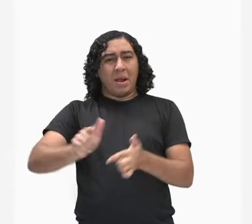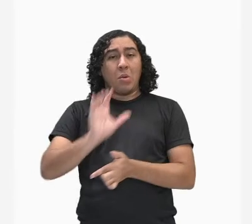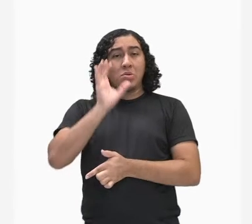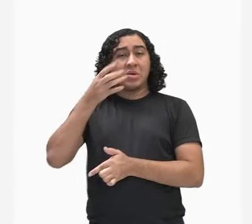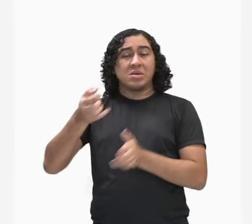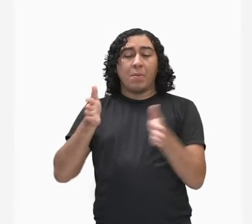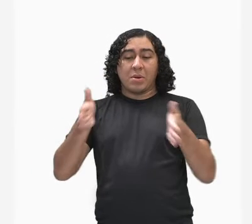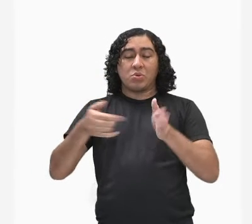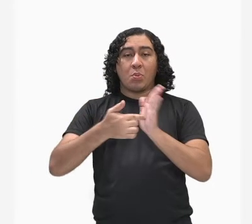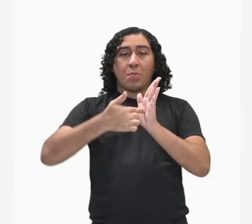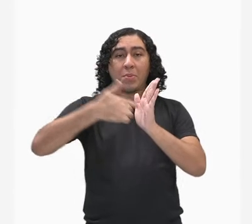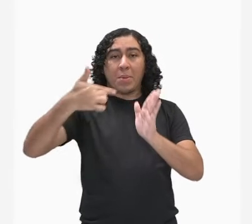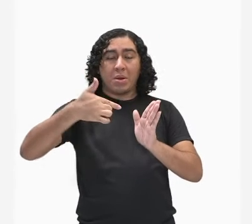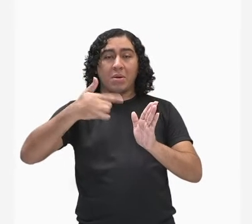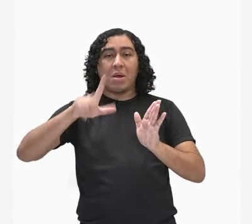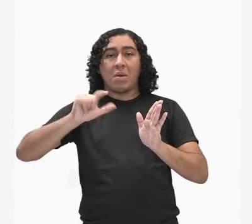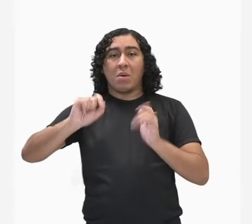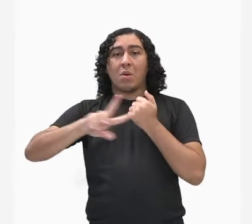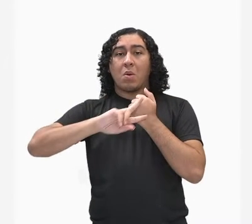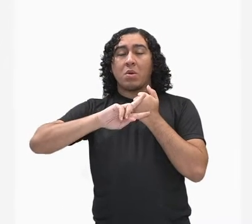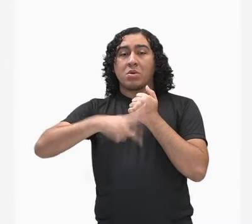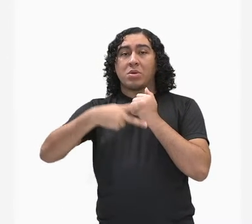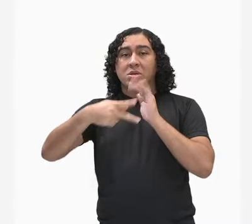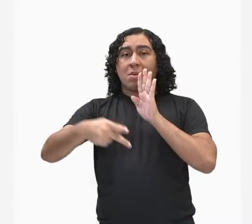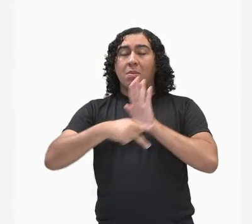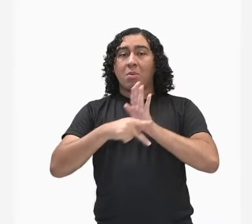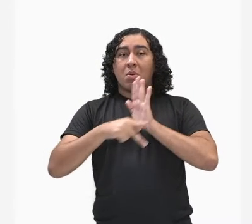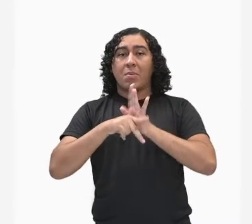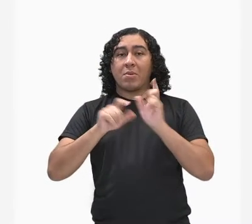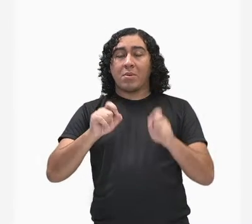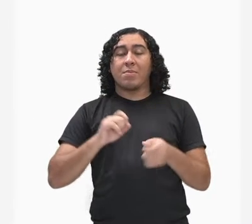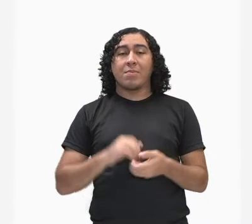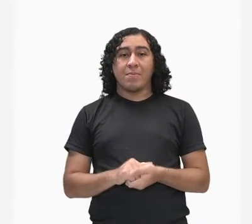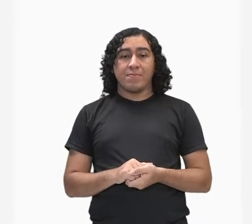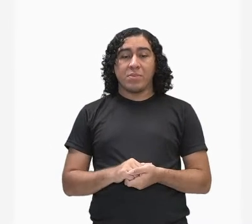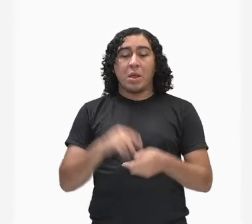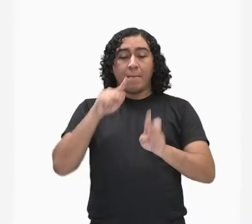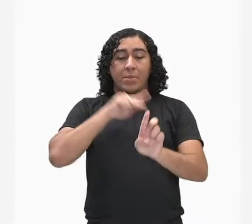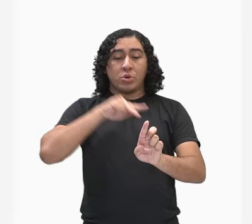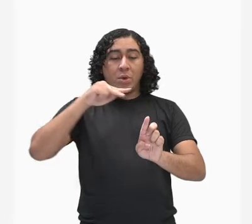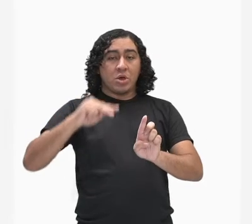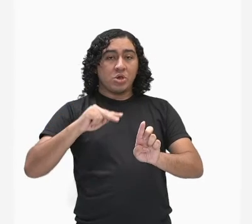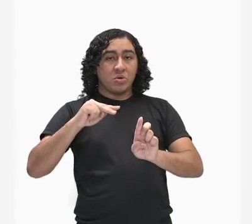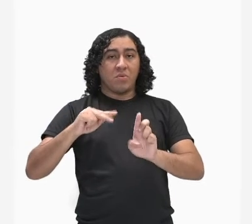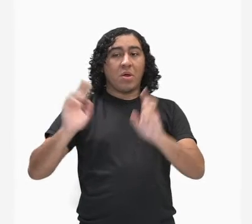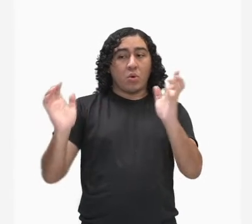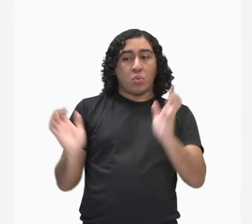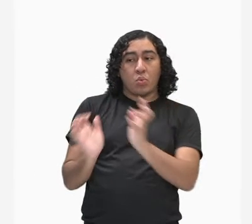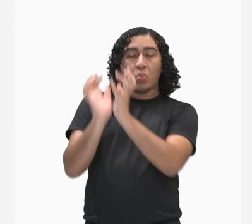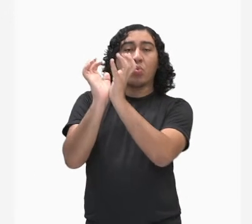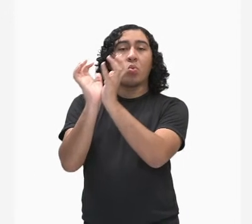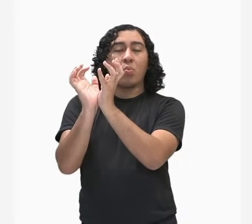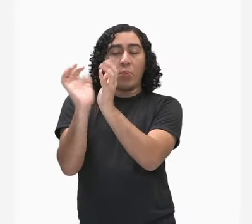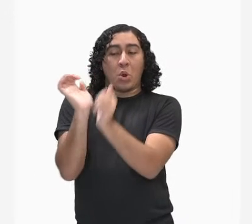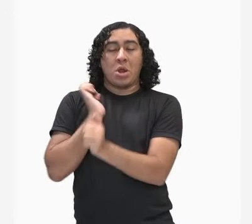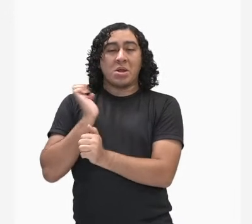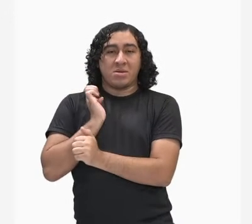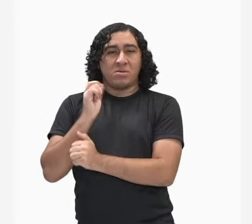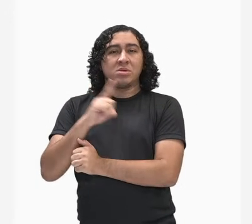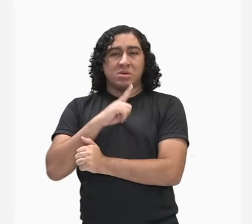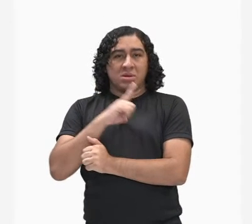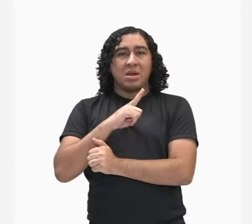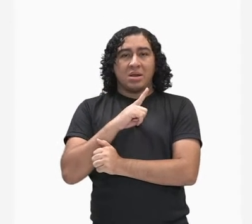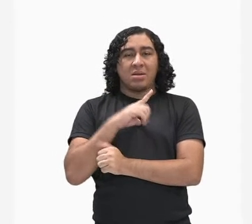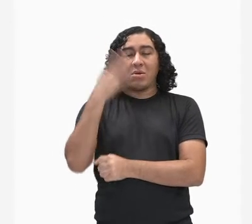reinado são fruto dessa forma elitista desenvolvida durante o processo da nossa